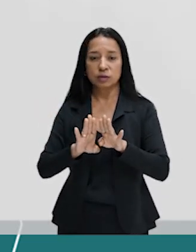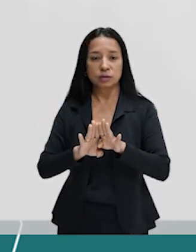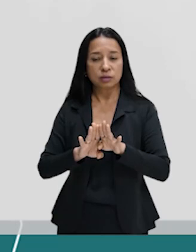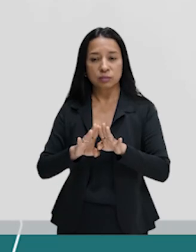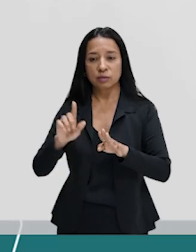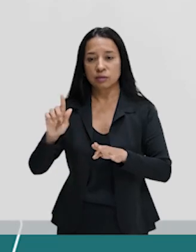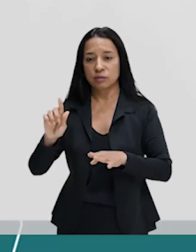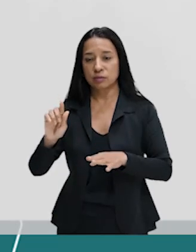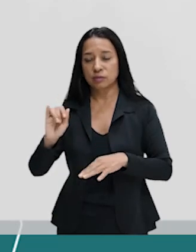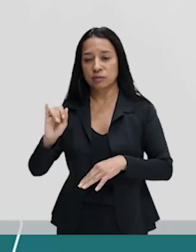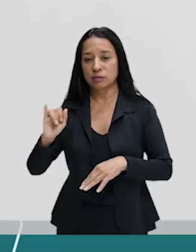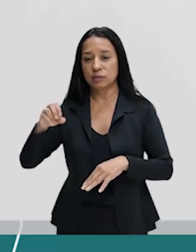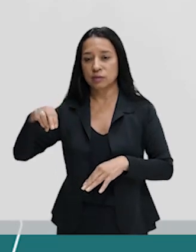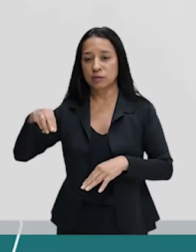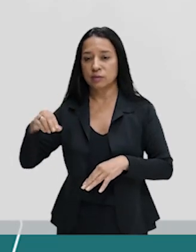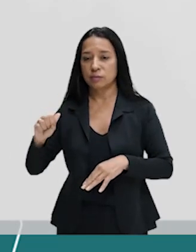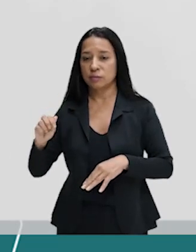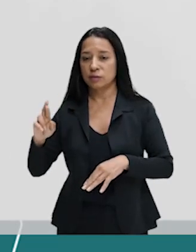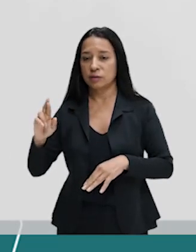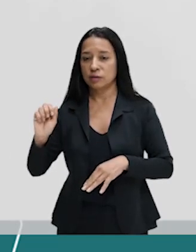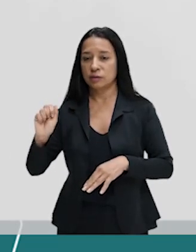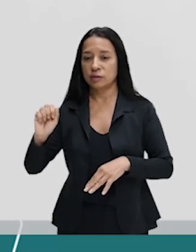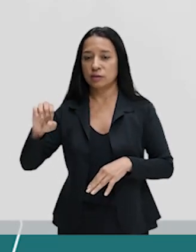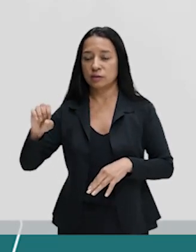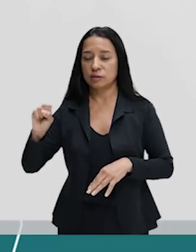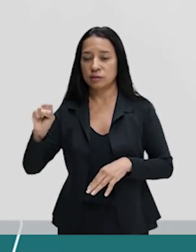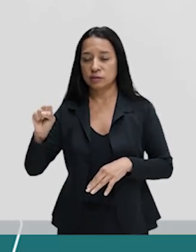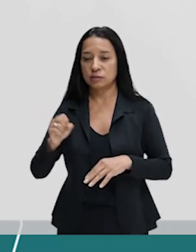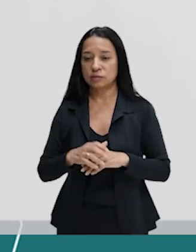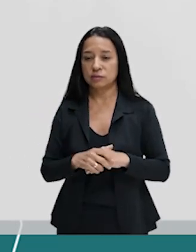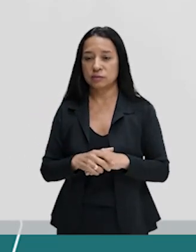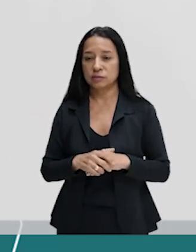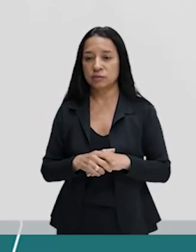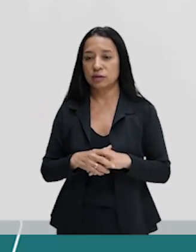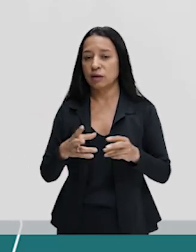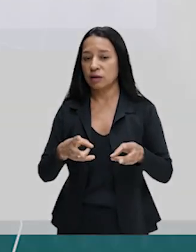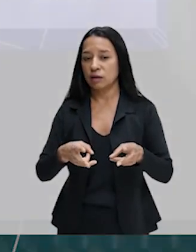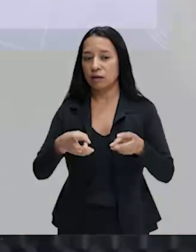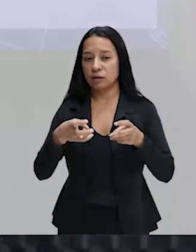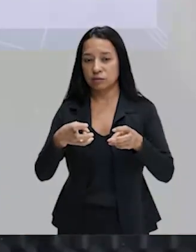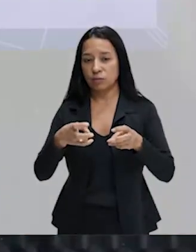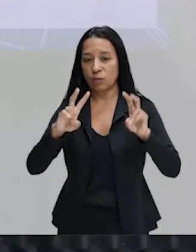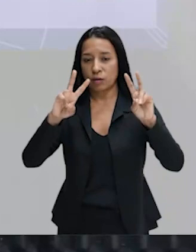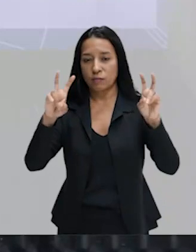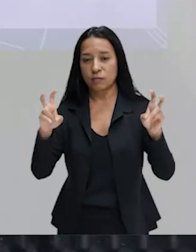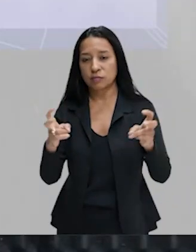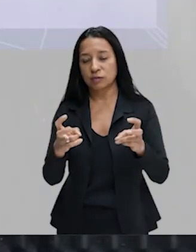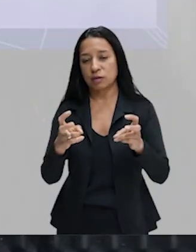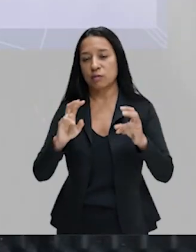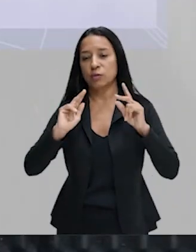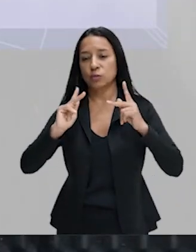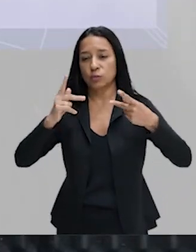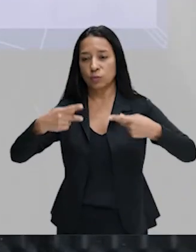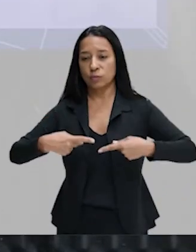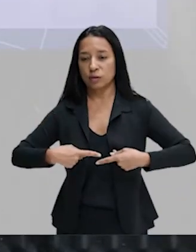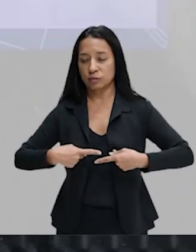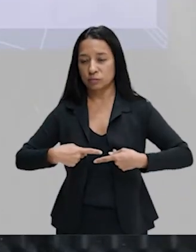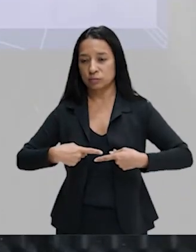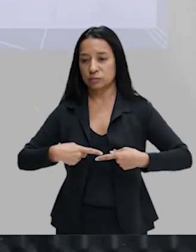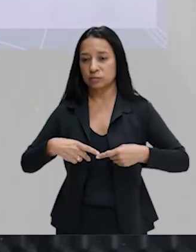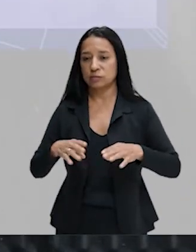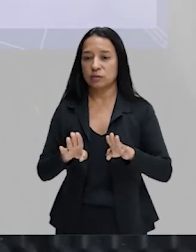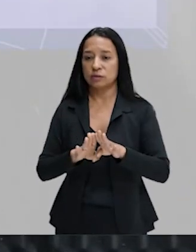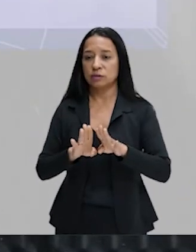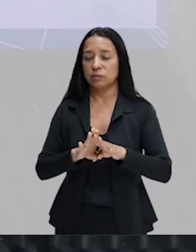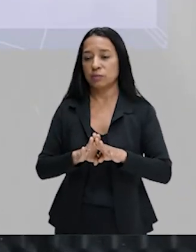que exploravam assuntos essencialmente humanos, como a Clarice Lispector. Então a gente tem aqui autores como, dentro da